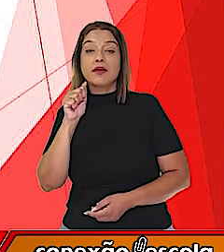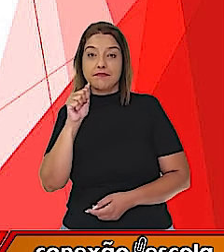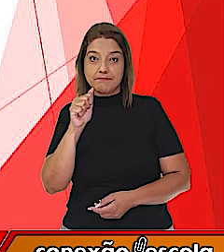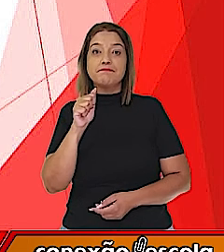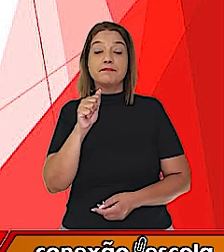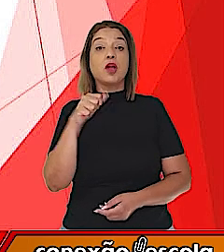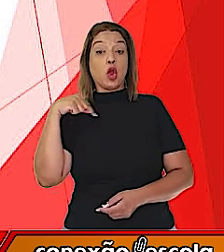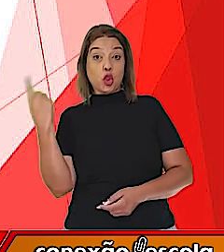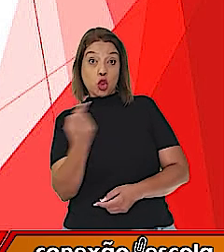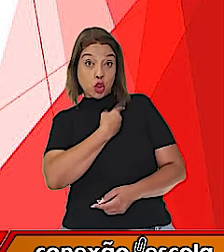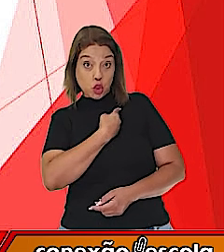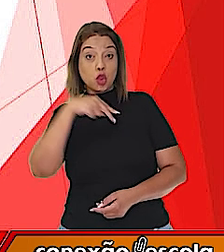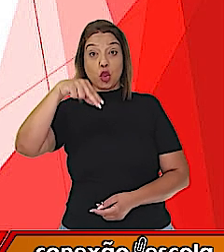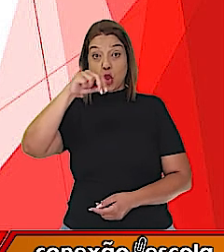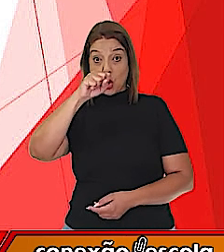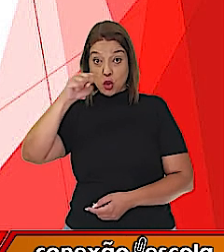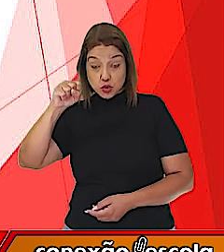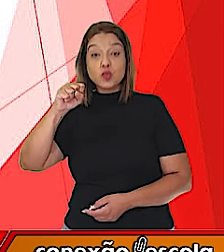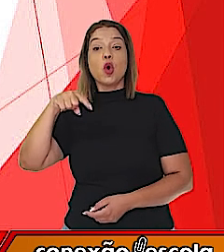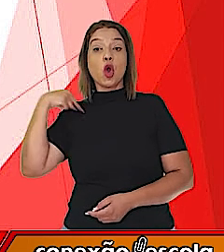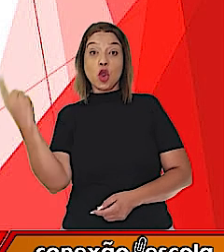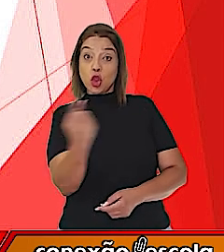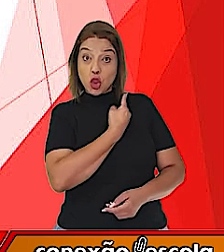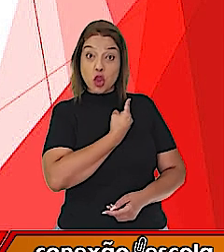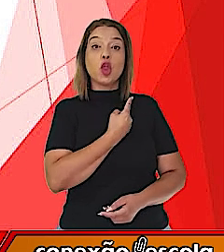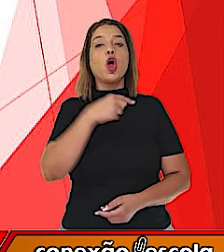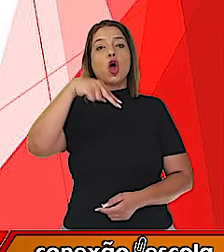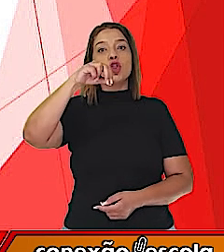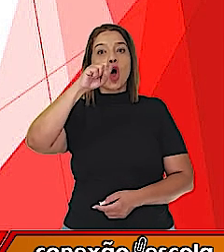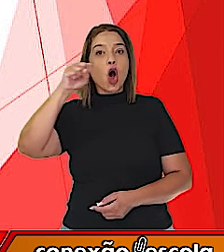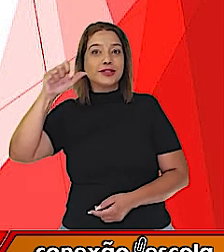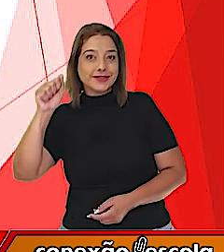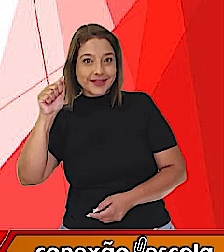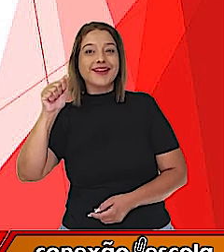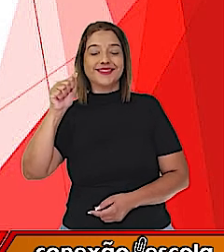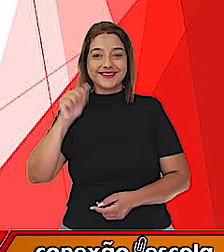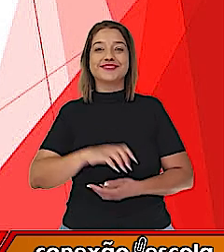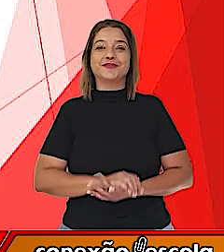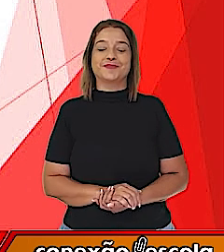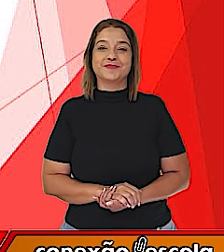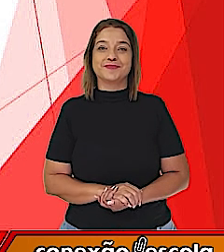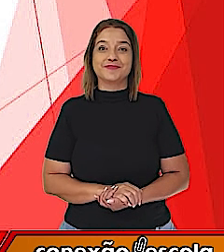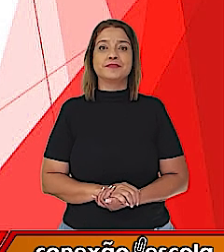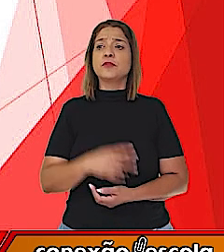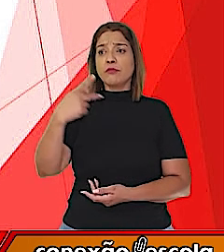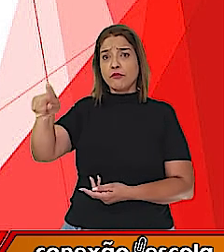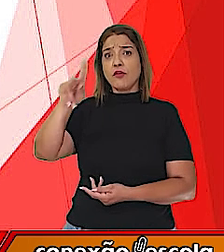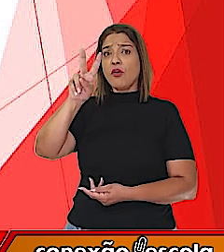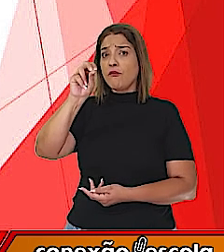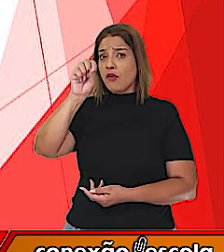suas, nosso, nossos, nossa, nossas,